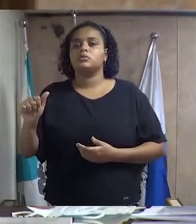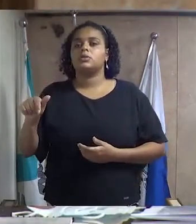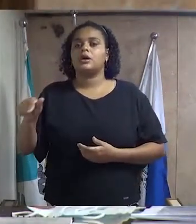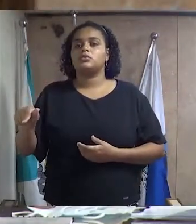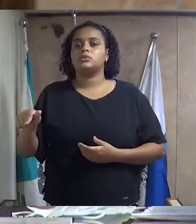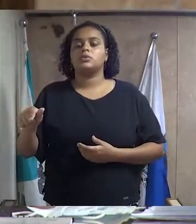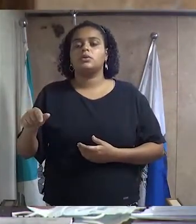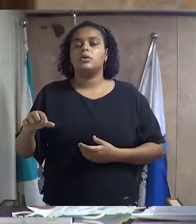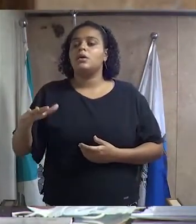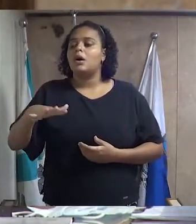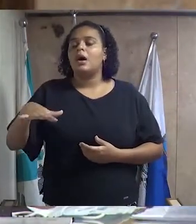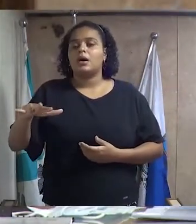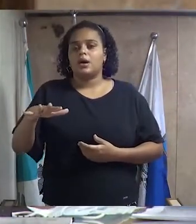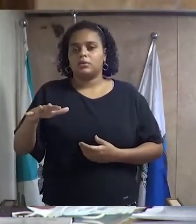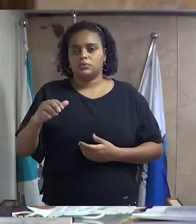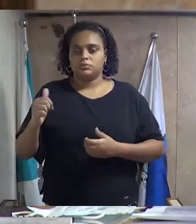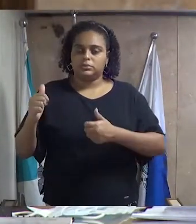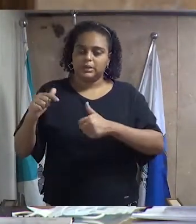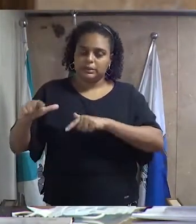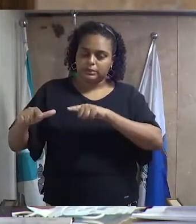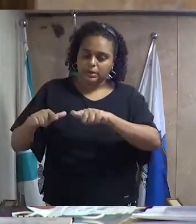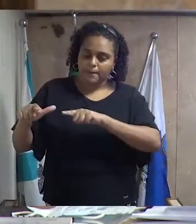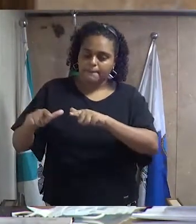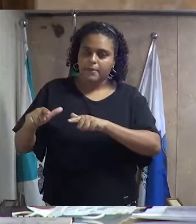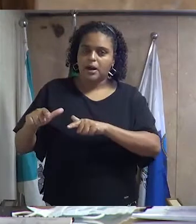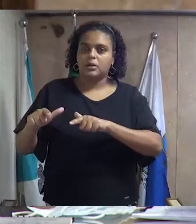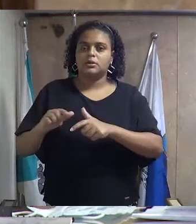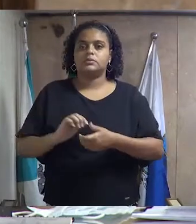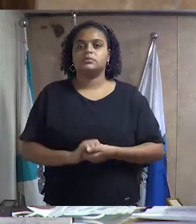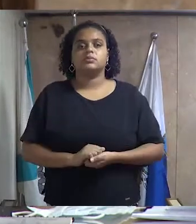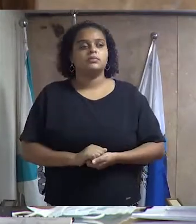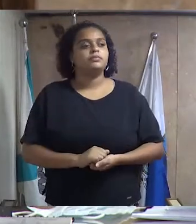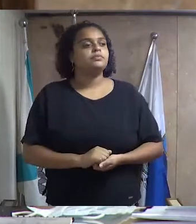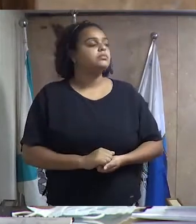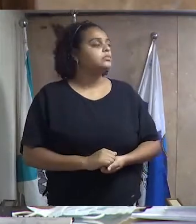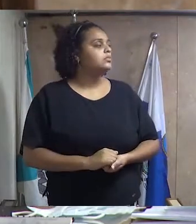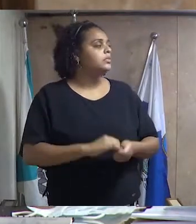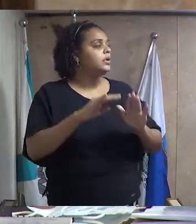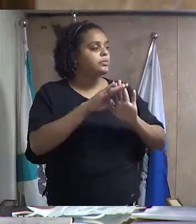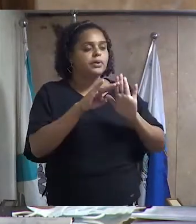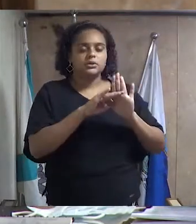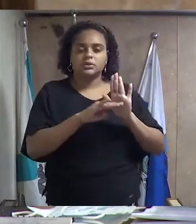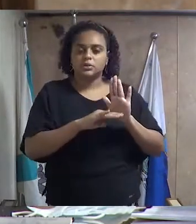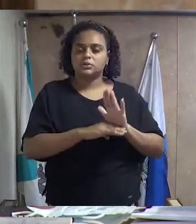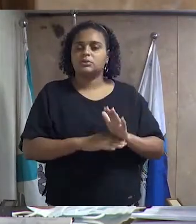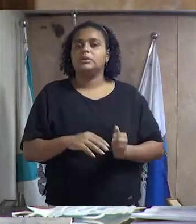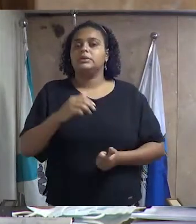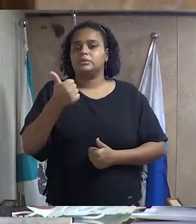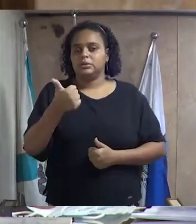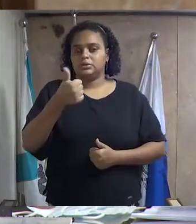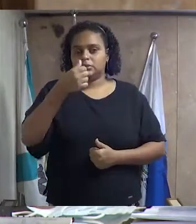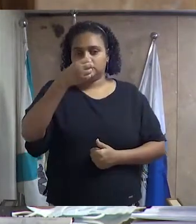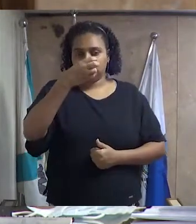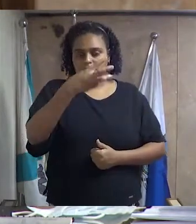secretário municipal de trabalho, emprego e renda desse município. Processo